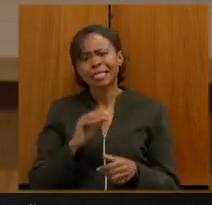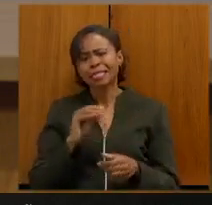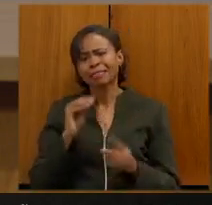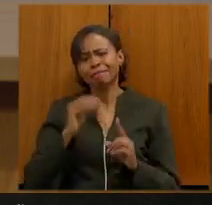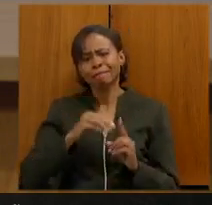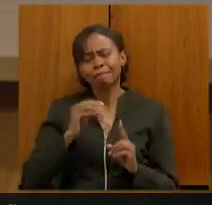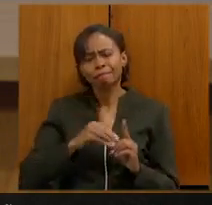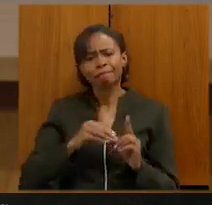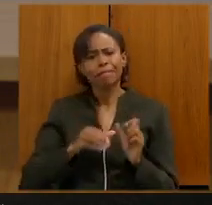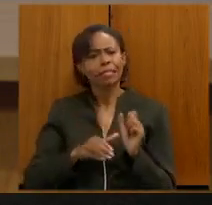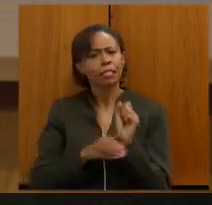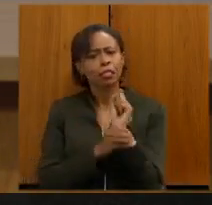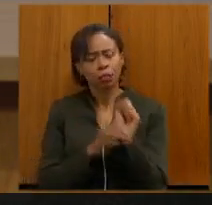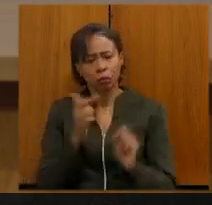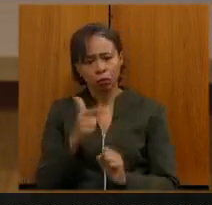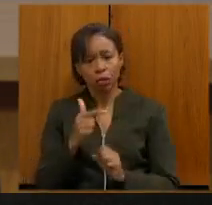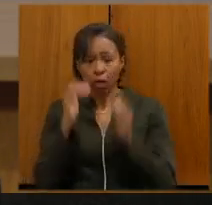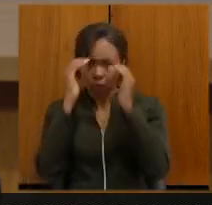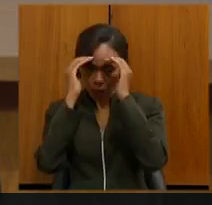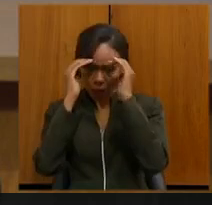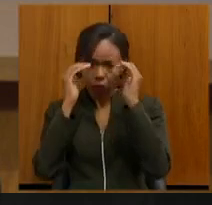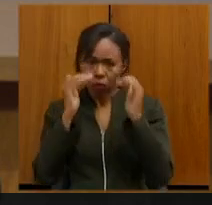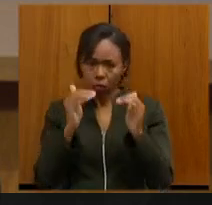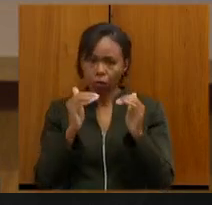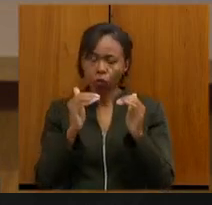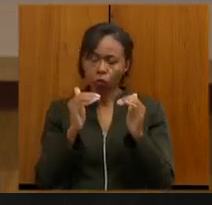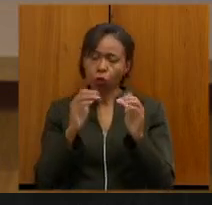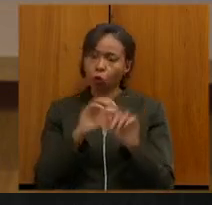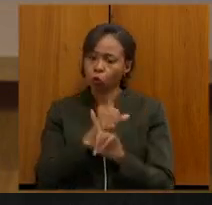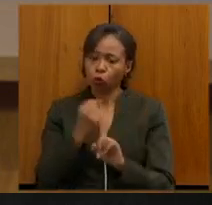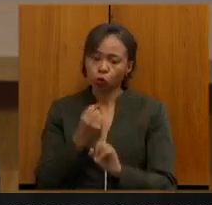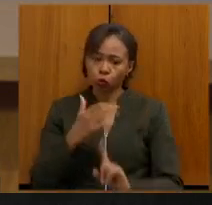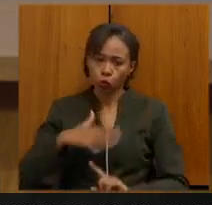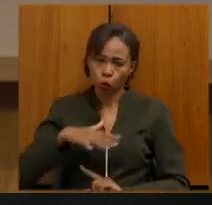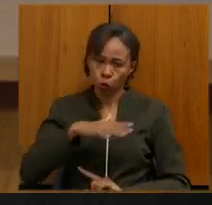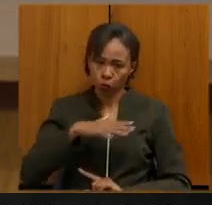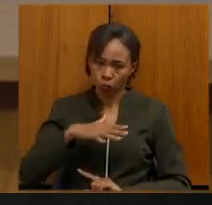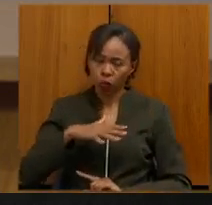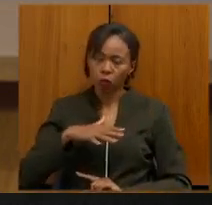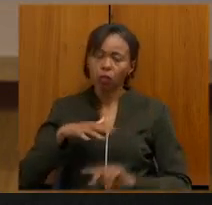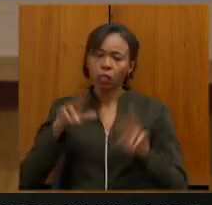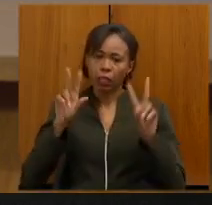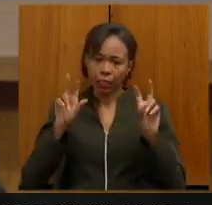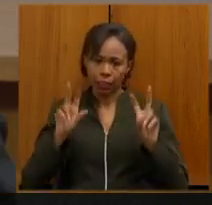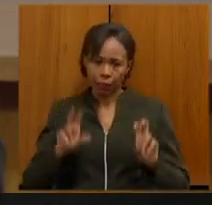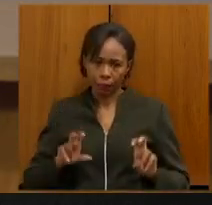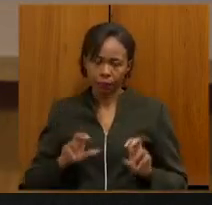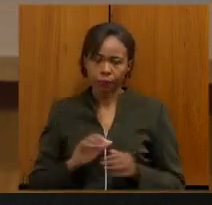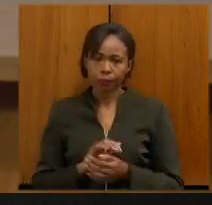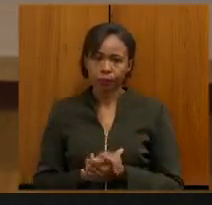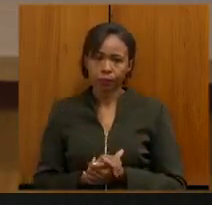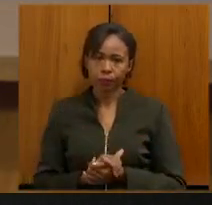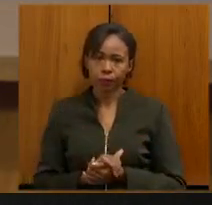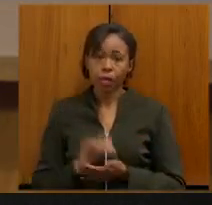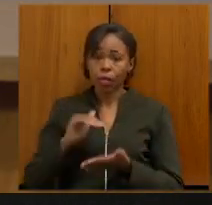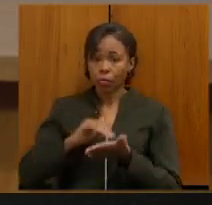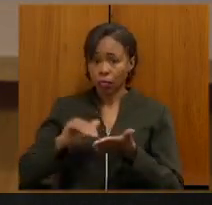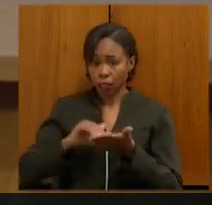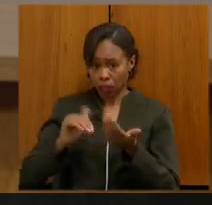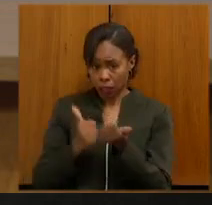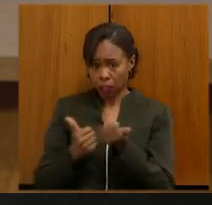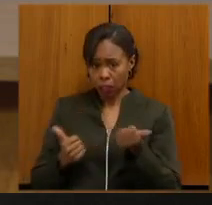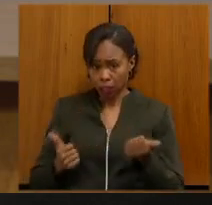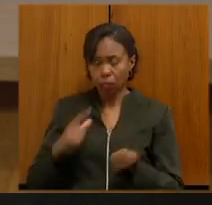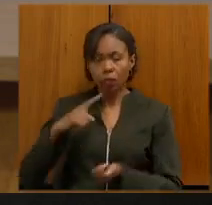diversidade social EA intersetorialidade das nossas temáticas Aqui nós temos ainda no âmbito da subsecretaria